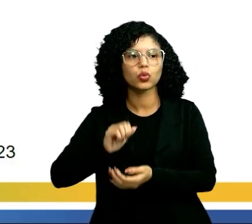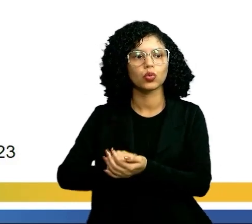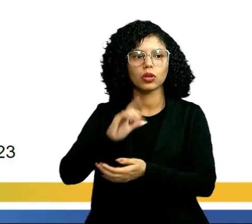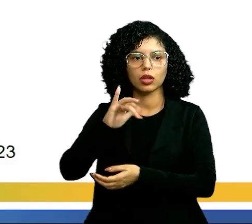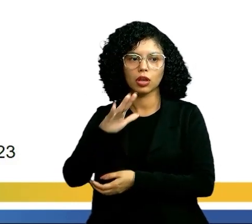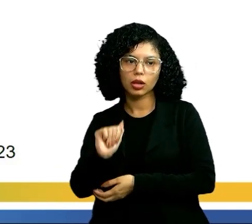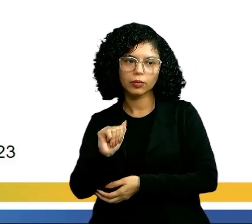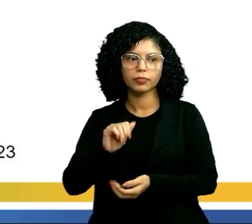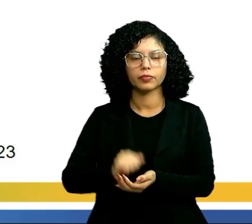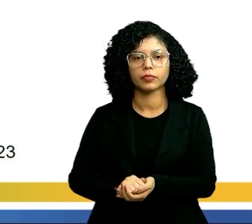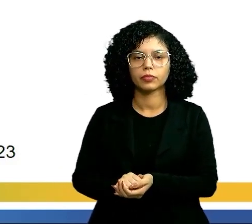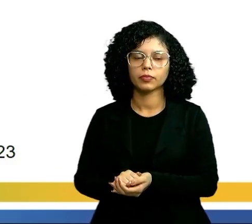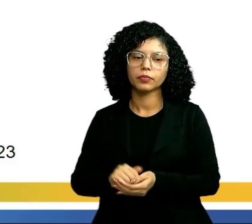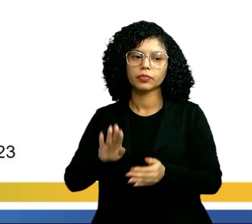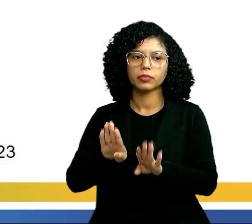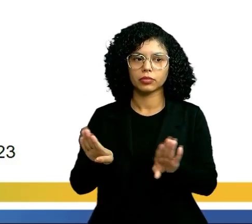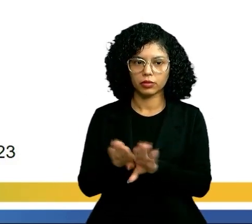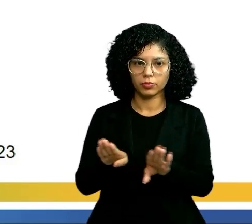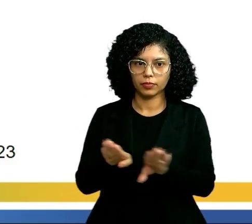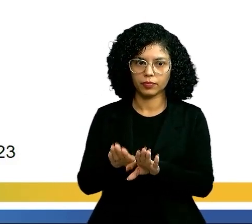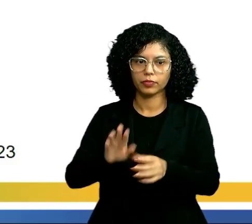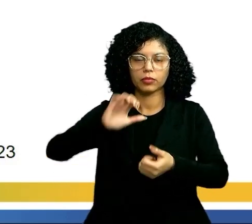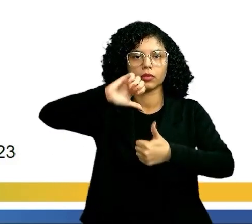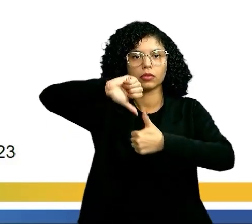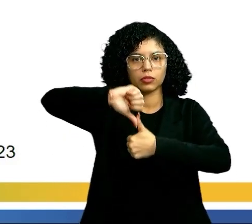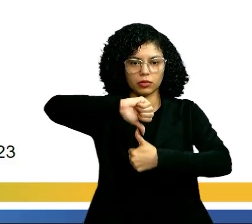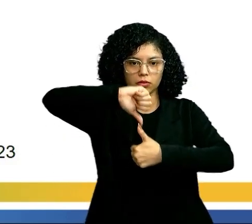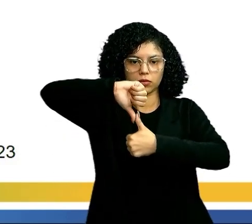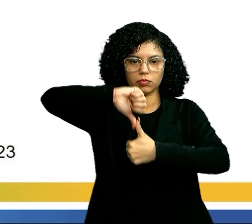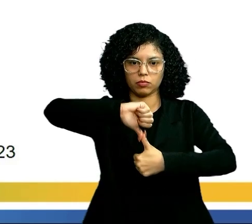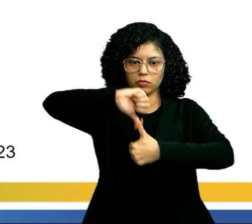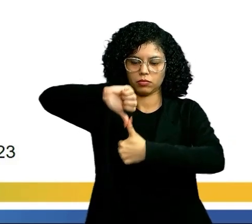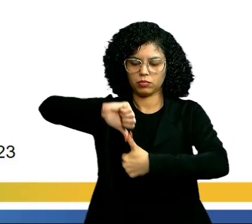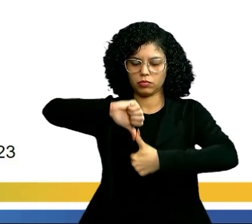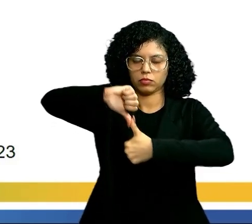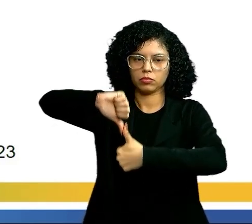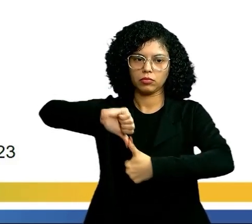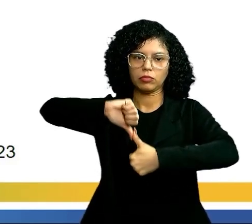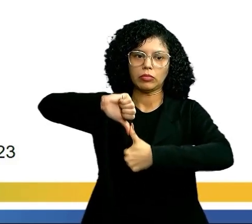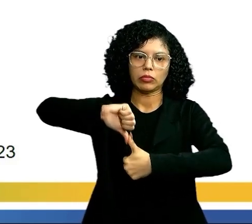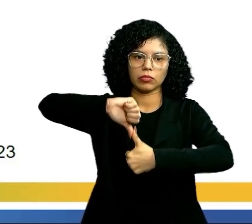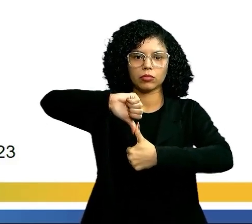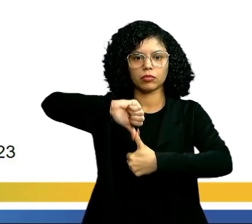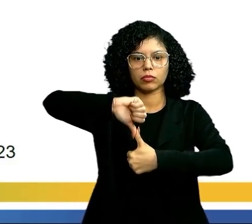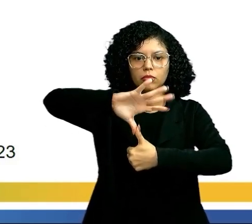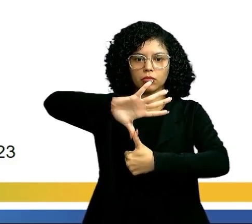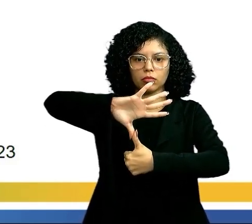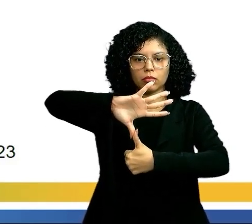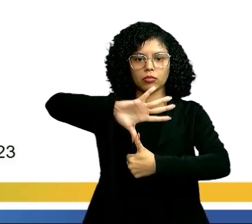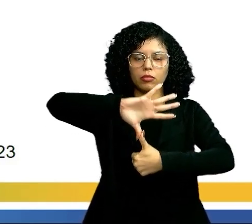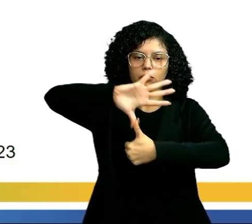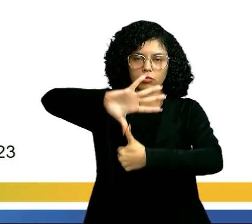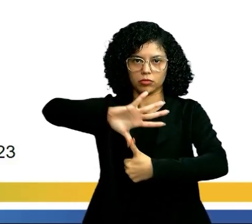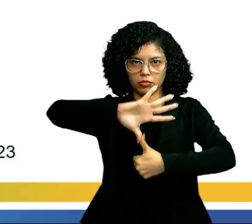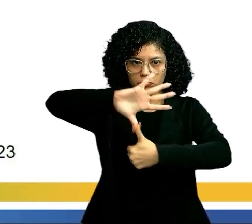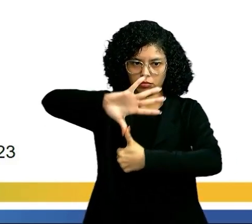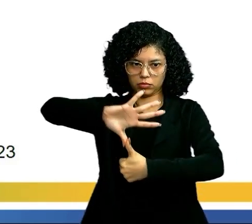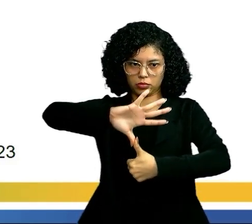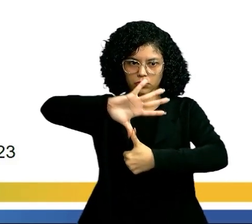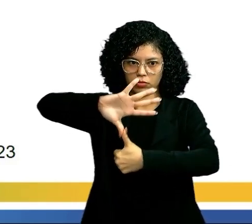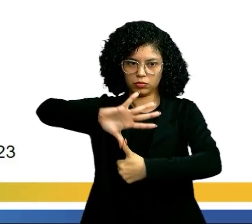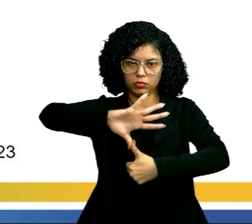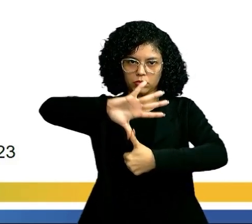México. Logo ao centro nós temos a América Central e abaixo da América Central nós temos a América